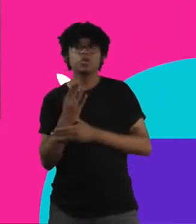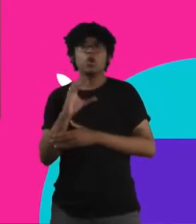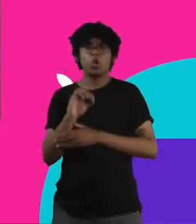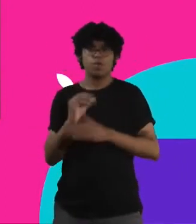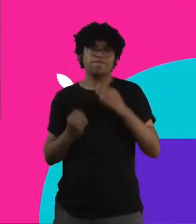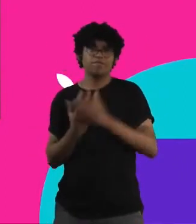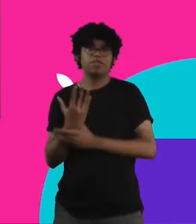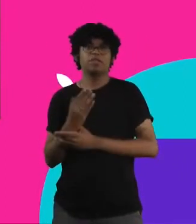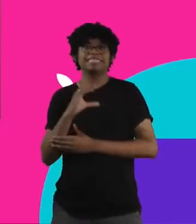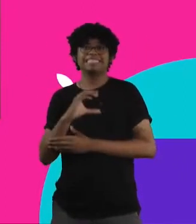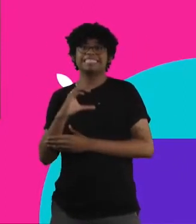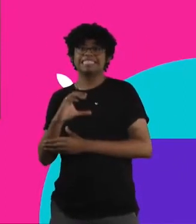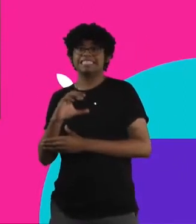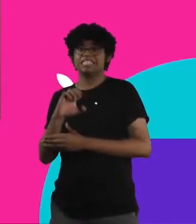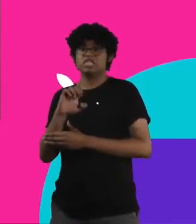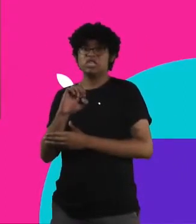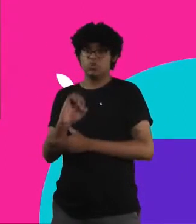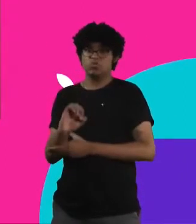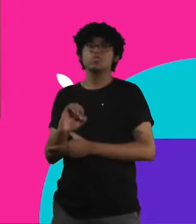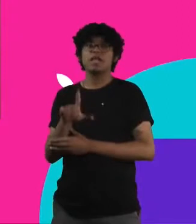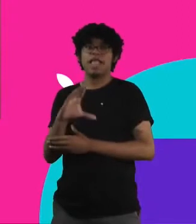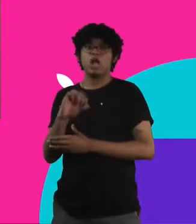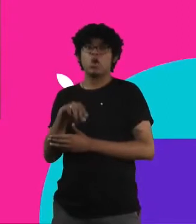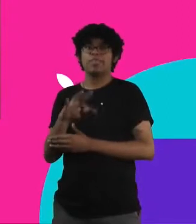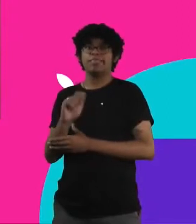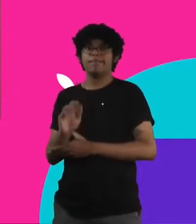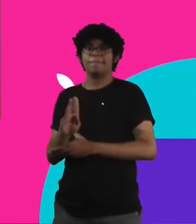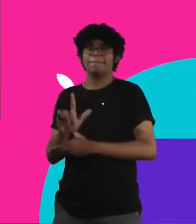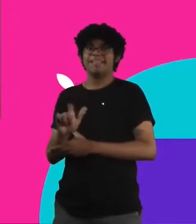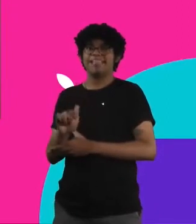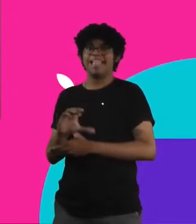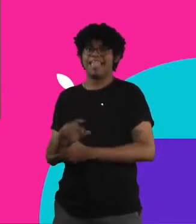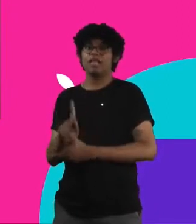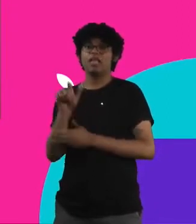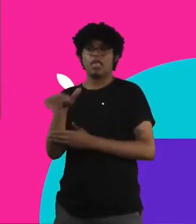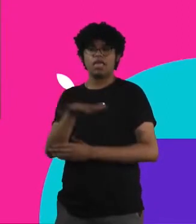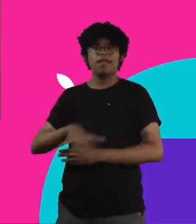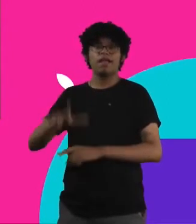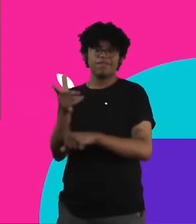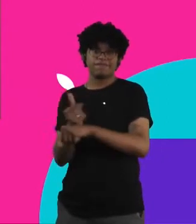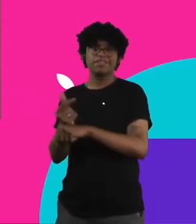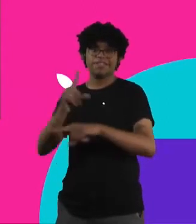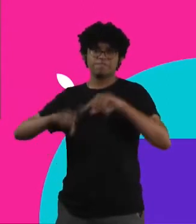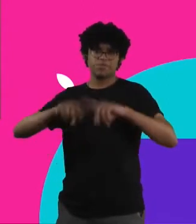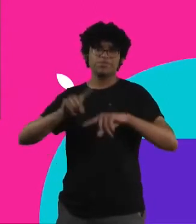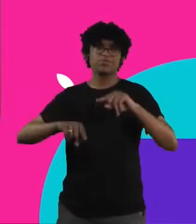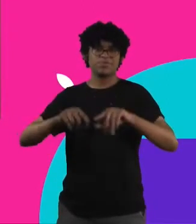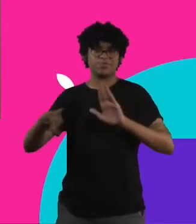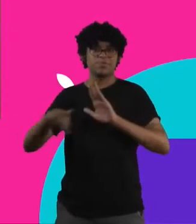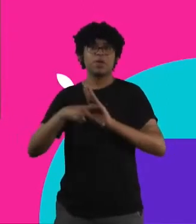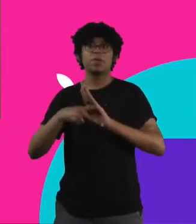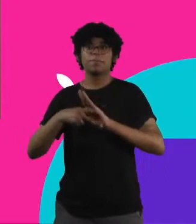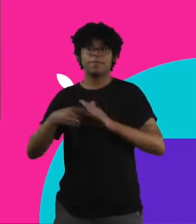cofundadora e CCO da Conta Black. A Conta Black é um hub de produtos e serviços financeiros alocados